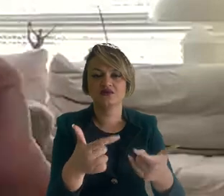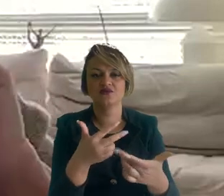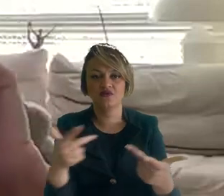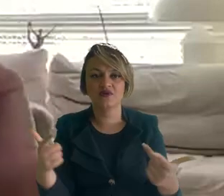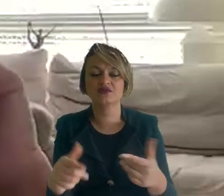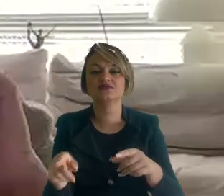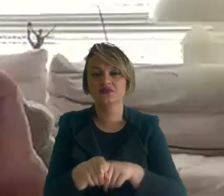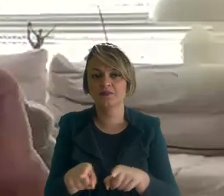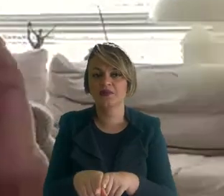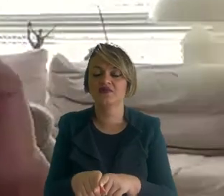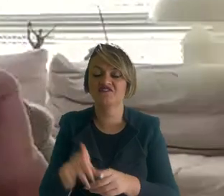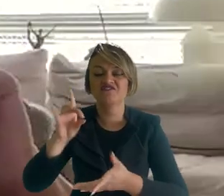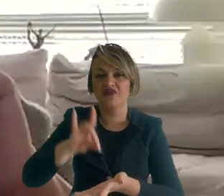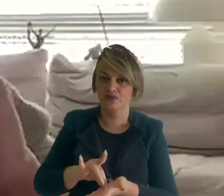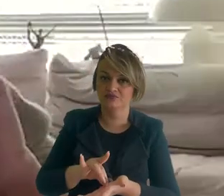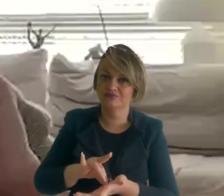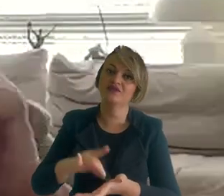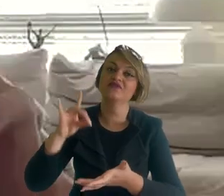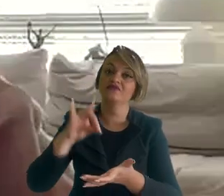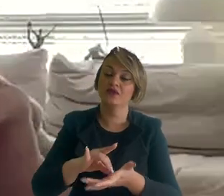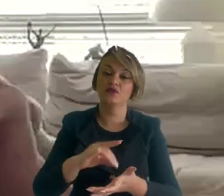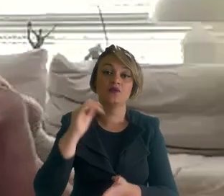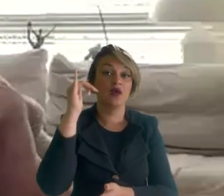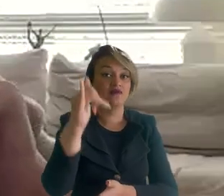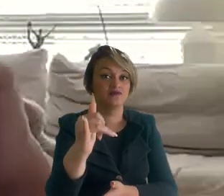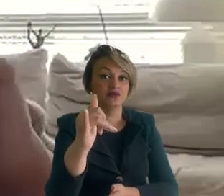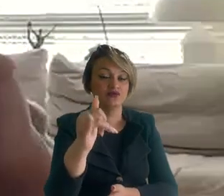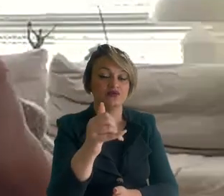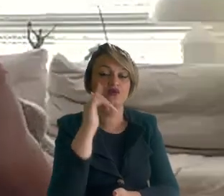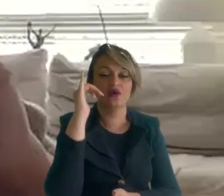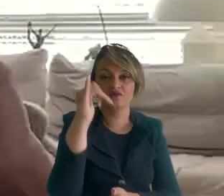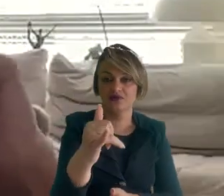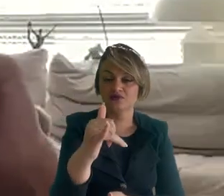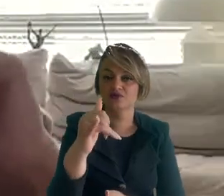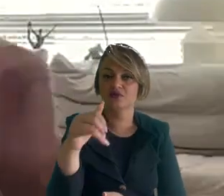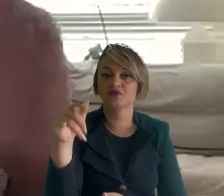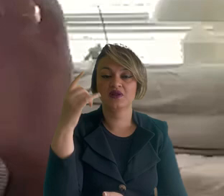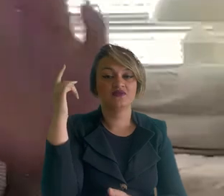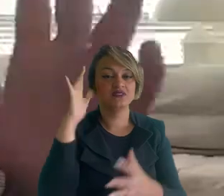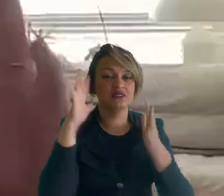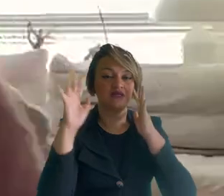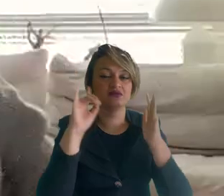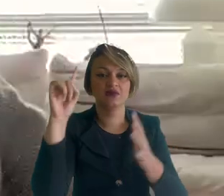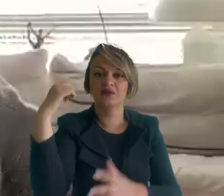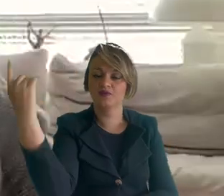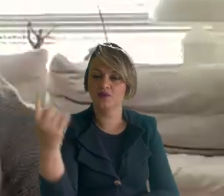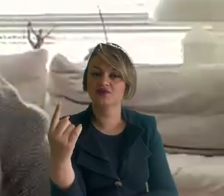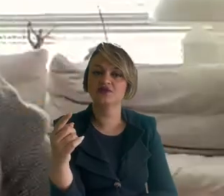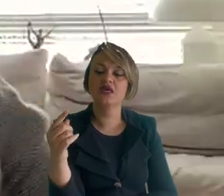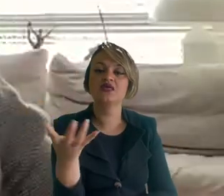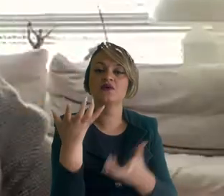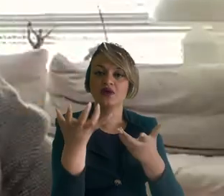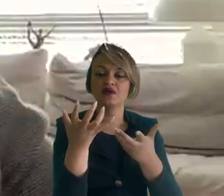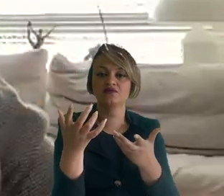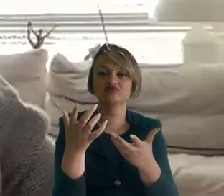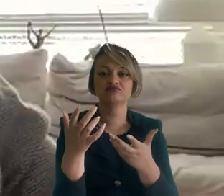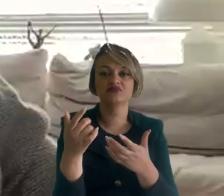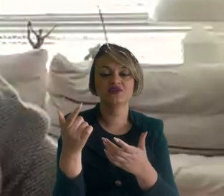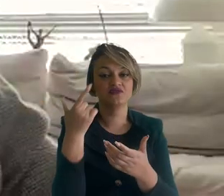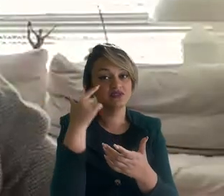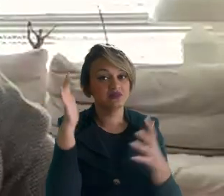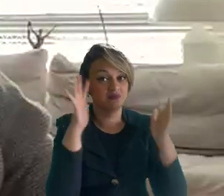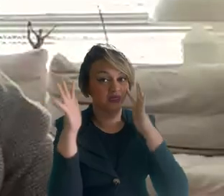mas também para os fatos e aqui um alerta que vai ser objeto de uma consideração posterior e eu quero que os senhores já desde logo